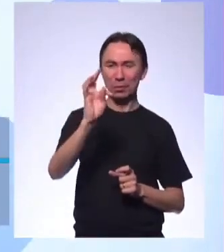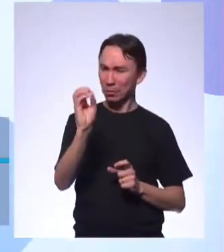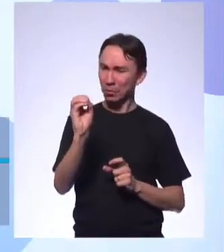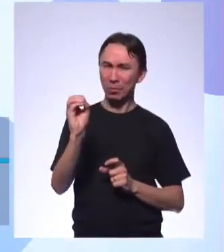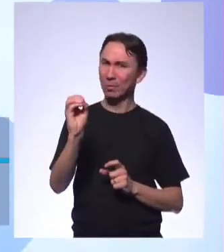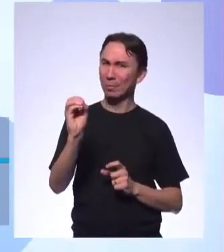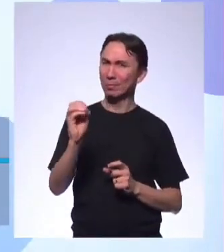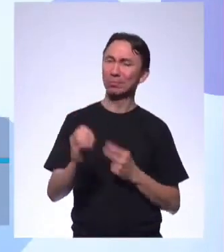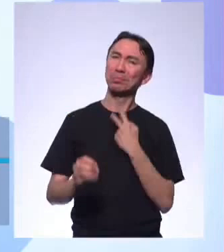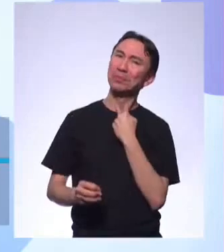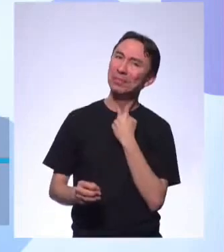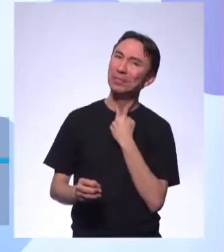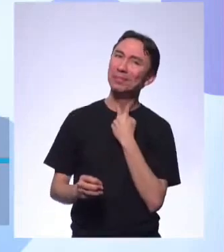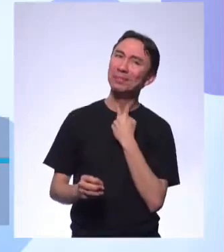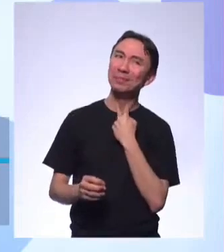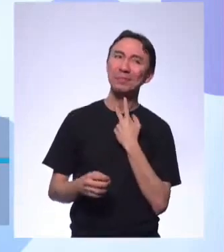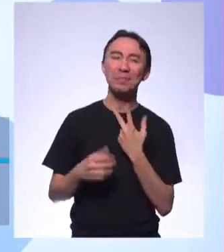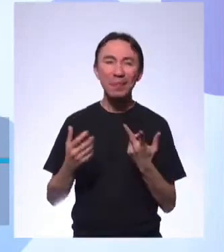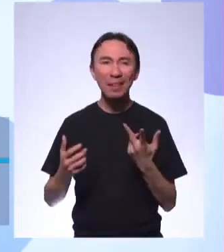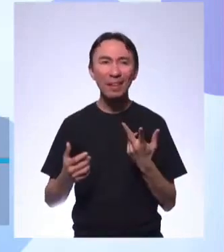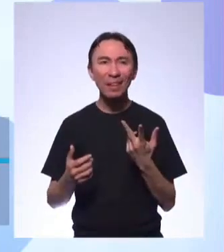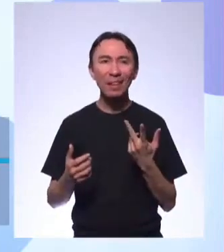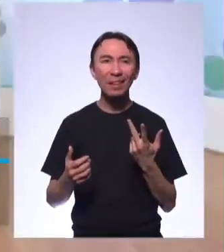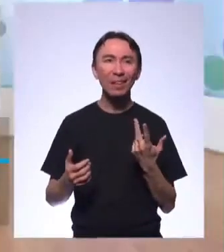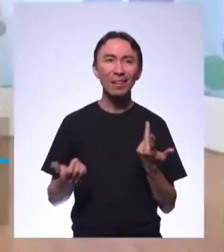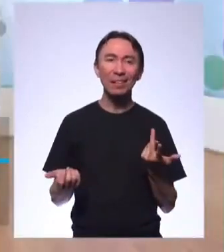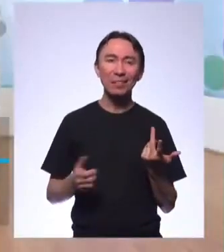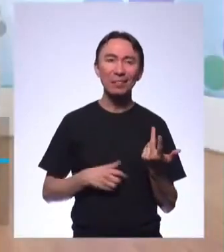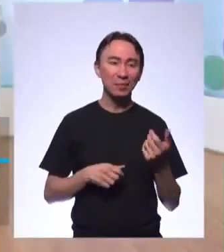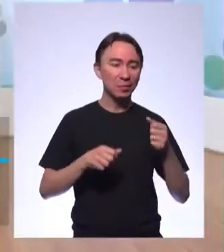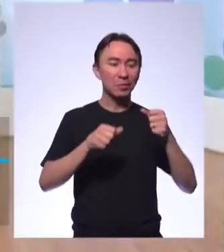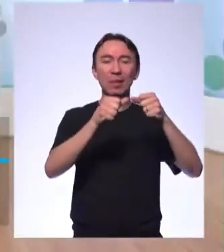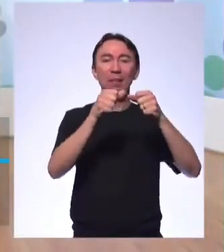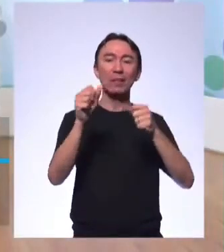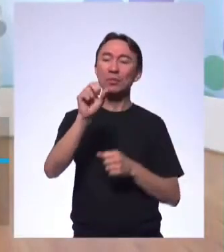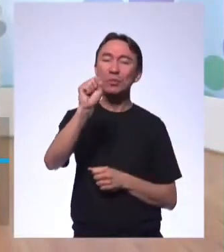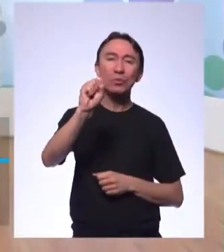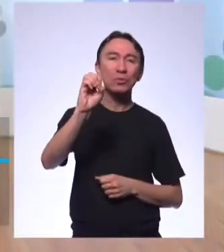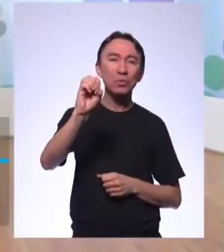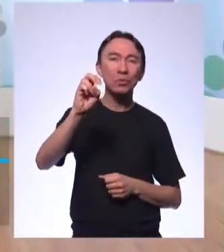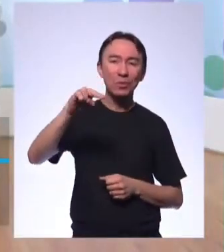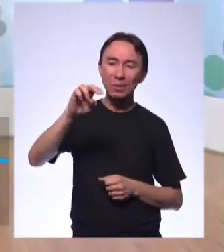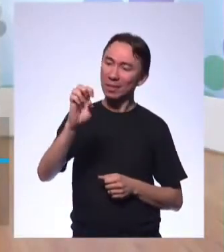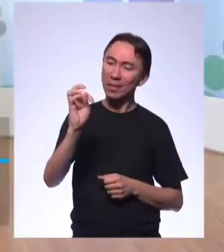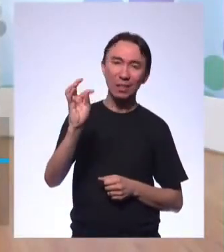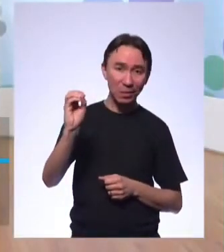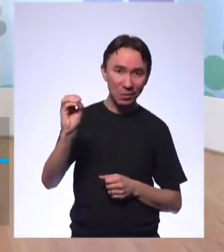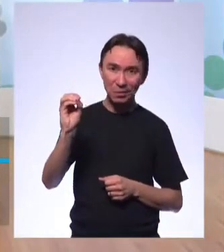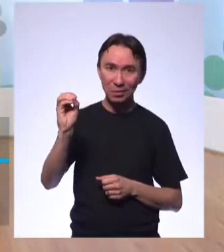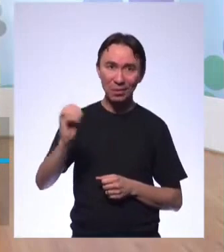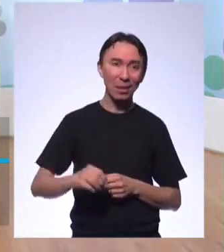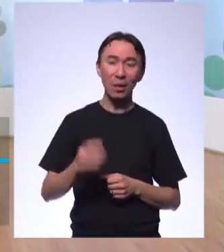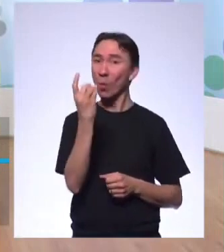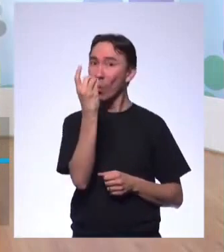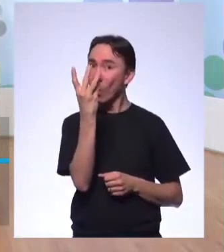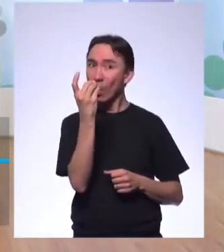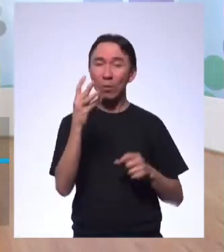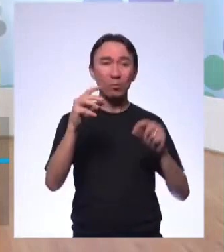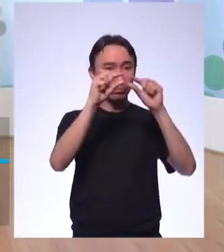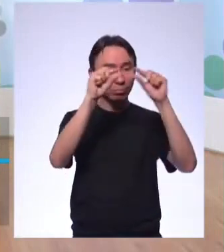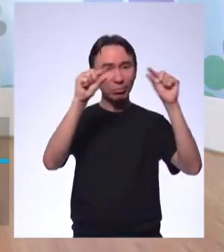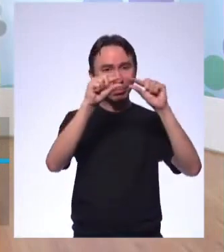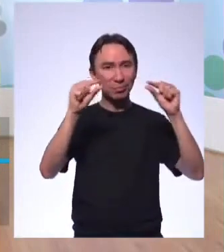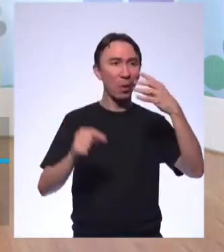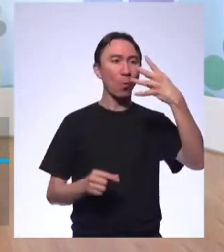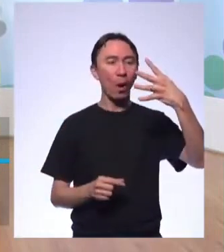questão, não. Qual um a estrutura do soneto, professor soneto, Mauro? São 14 versos, 4 estrofes, 4 versos, 4 versos,